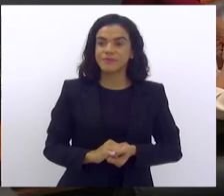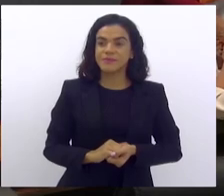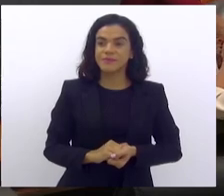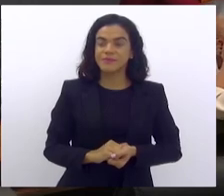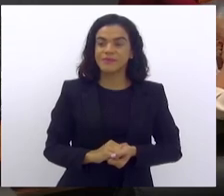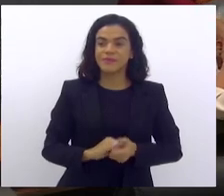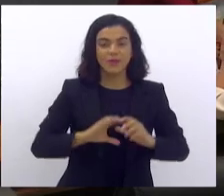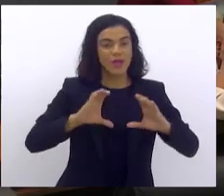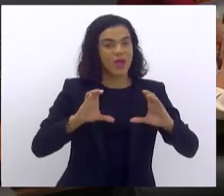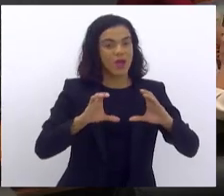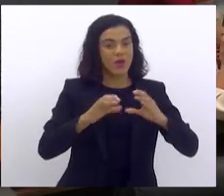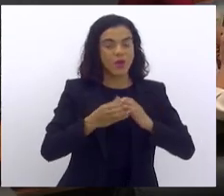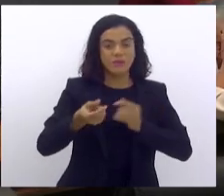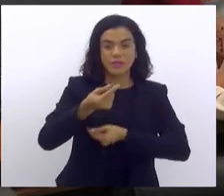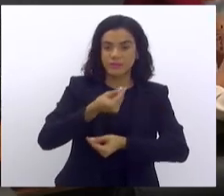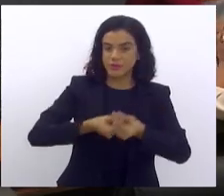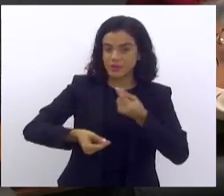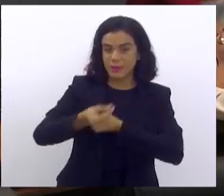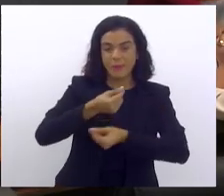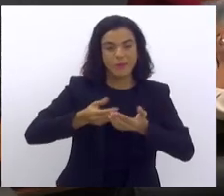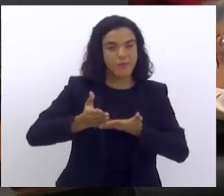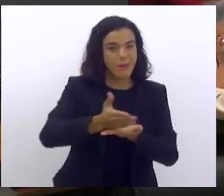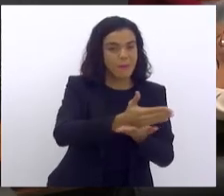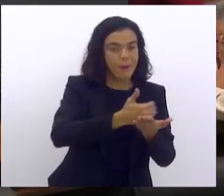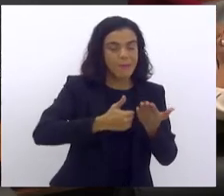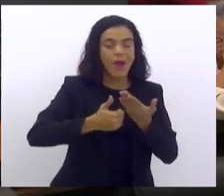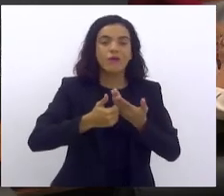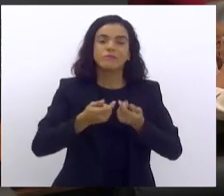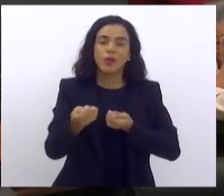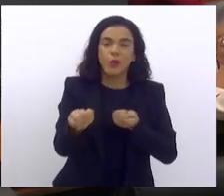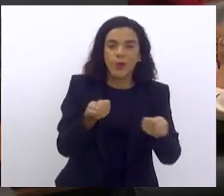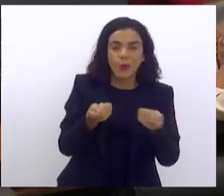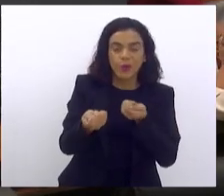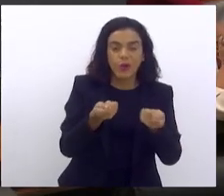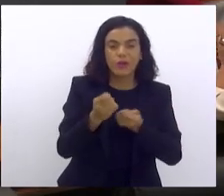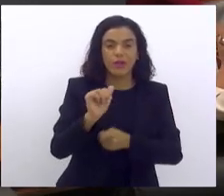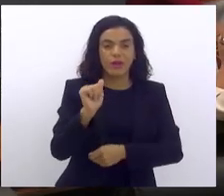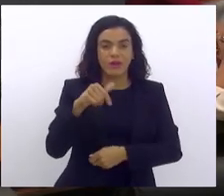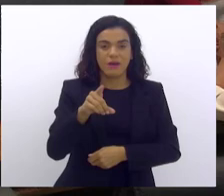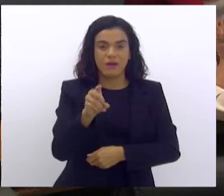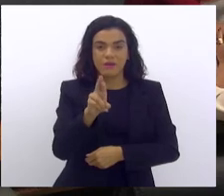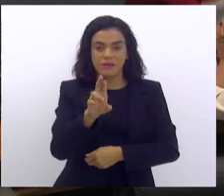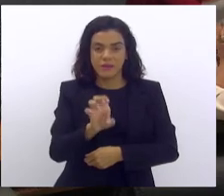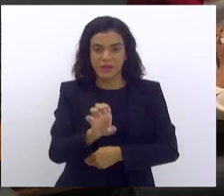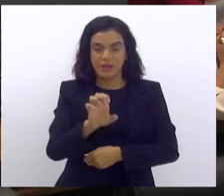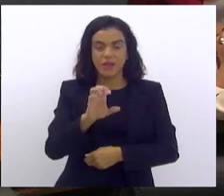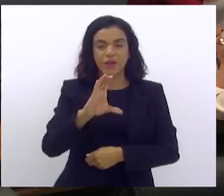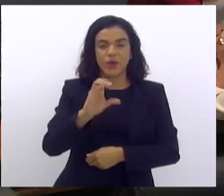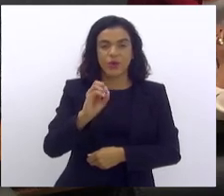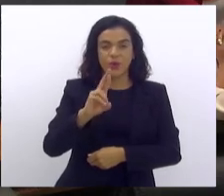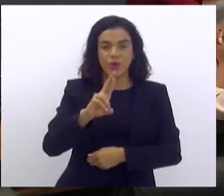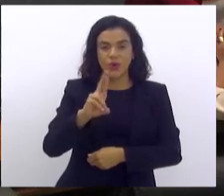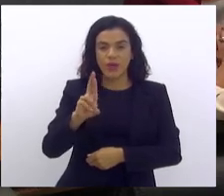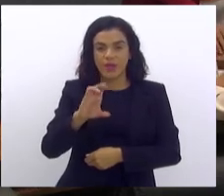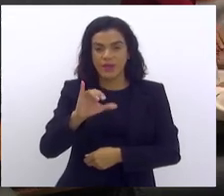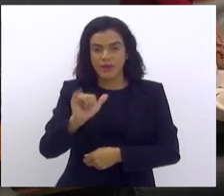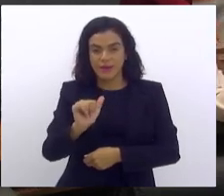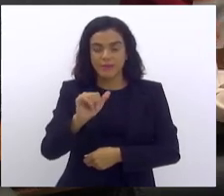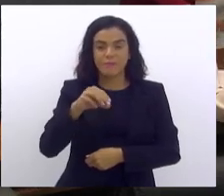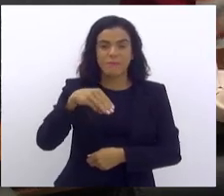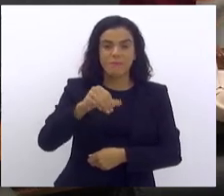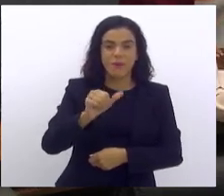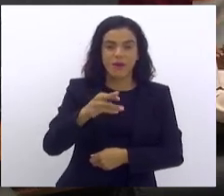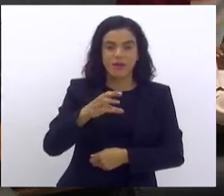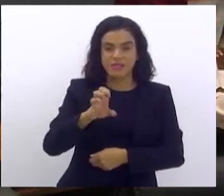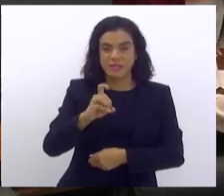Pela Comissão de Orçamento, Finanças, Fiscalização Financeira e Controle, André Correia, Carlos Macedo,